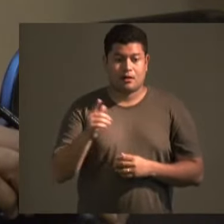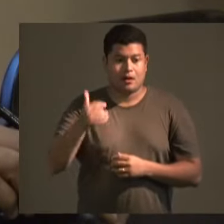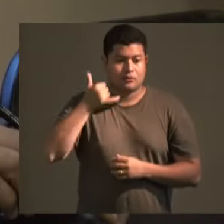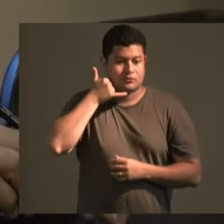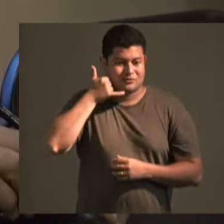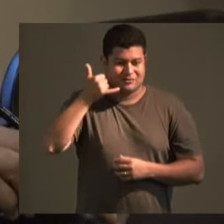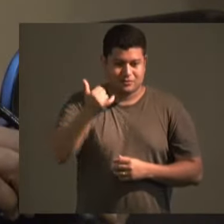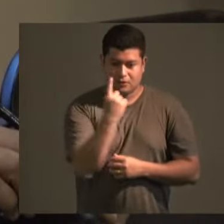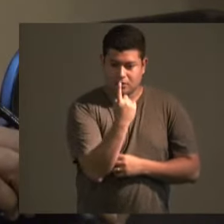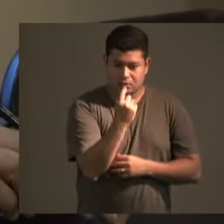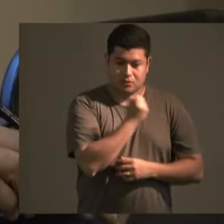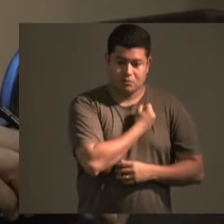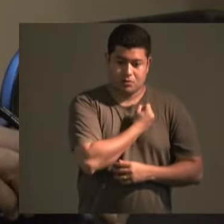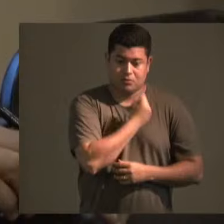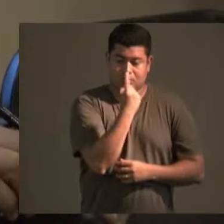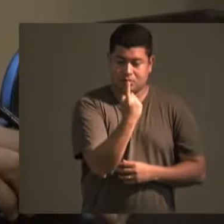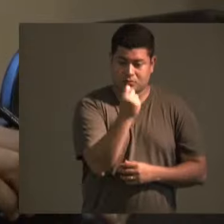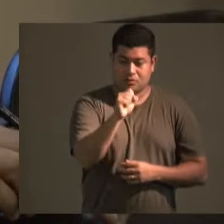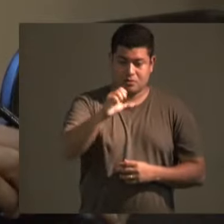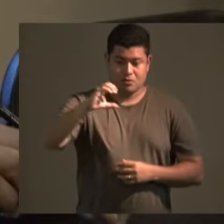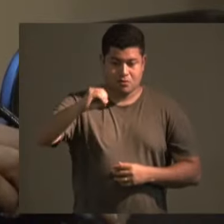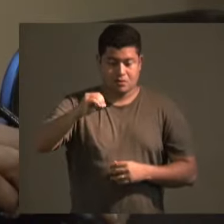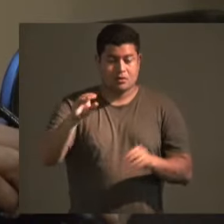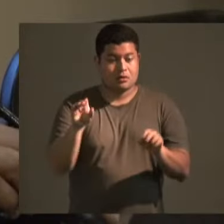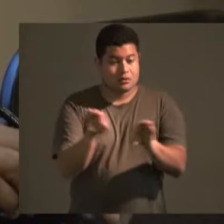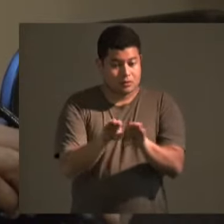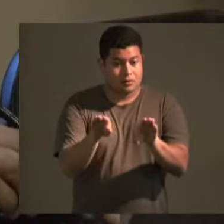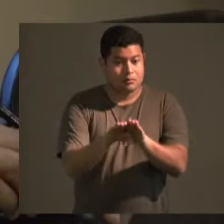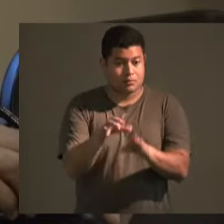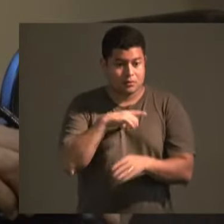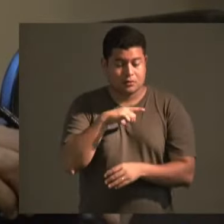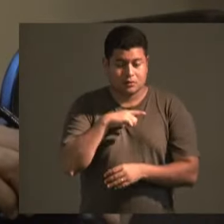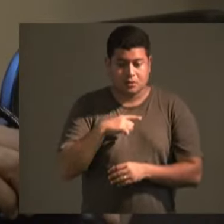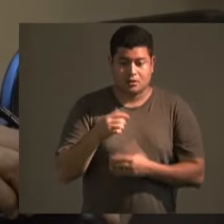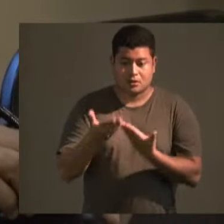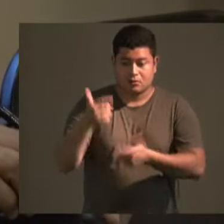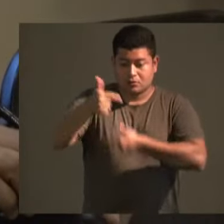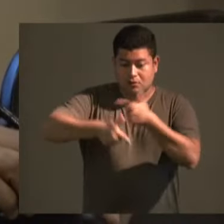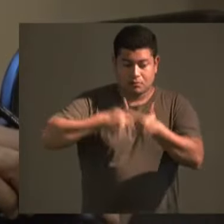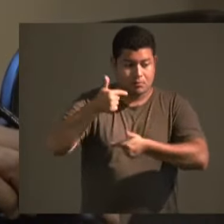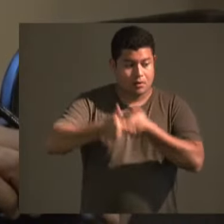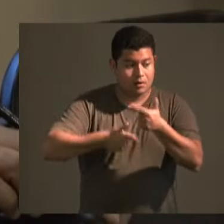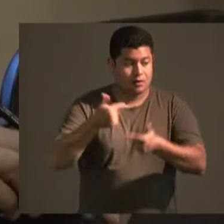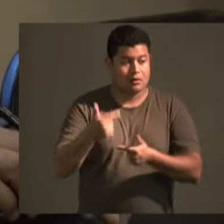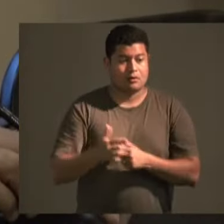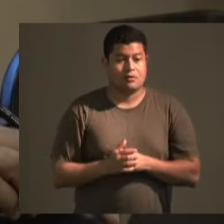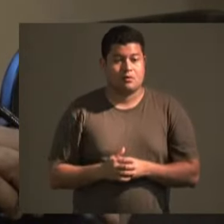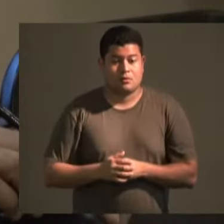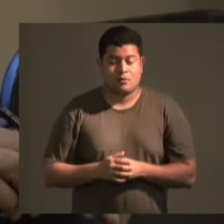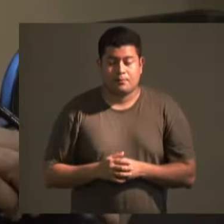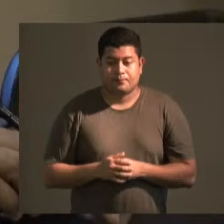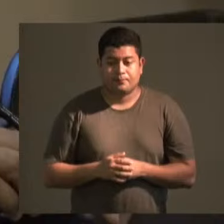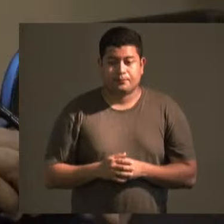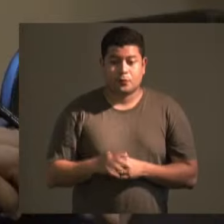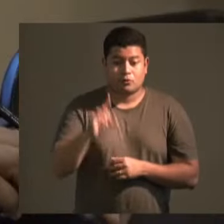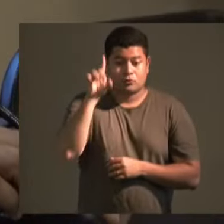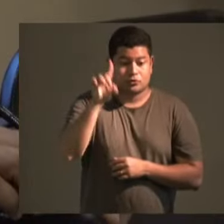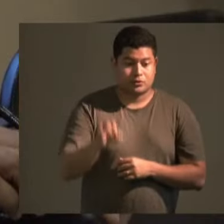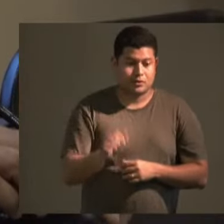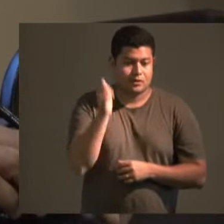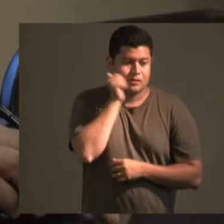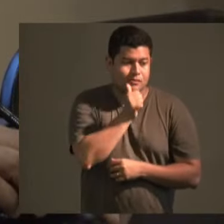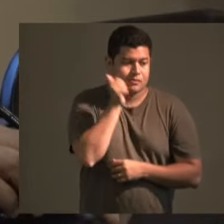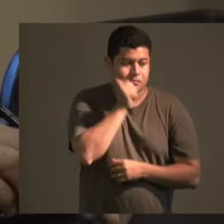que também tem feito esse trabalho como Ouvidoria Nacional dos Direitos da Mulher. Então, a gente precisa